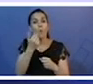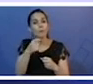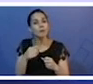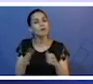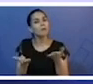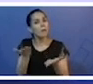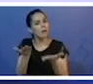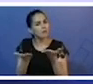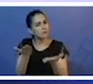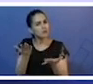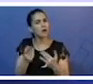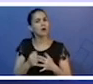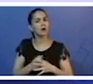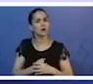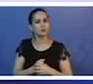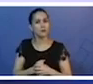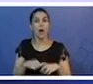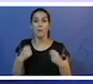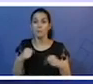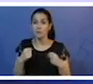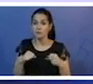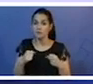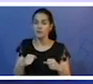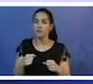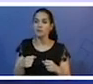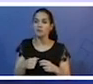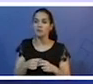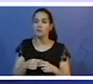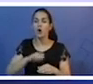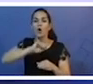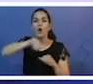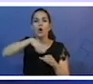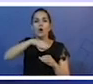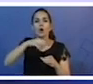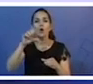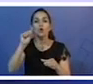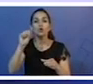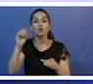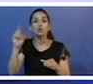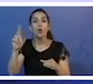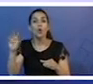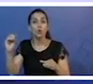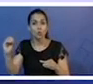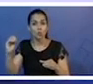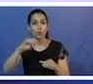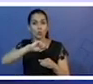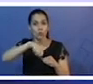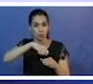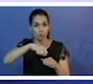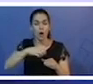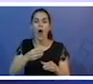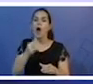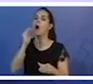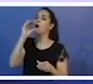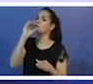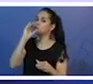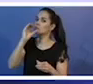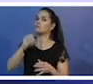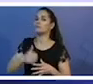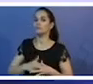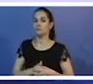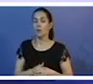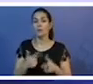ou tomar aí o que a gente chama de soro caseiro, entre outras coisas, para repor o sal mineral perdido na